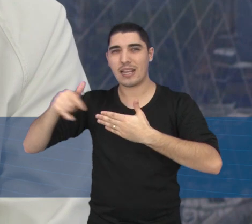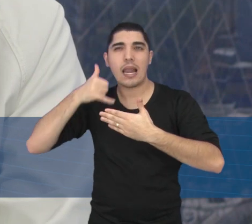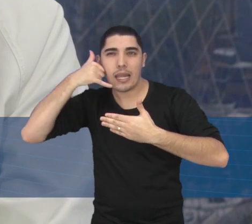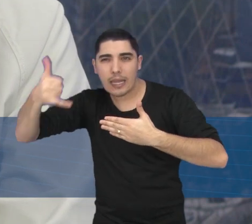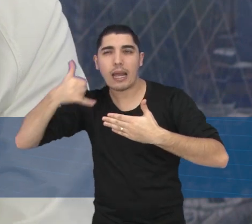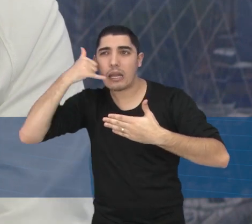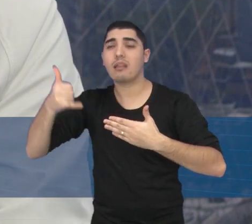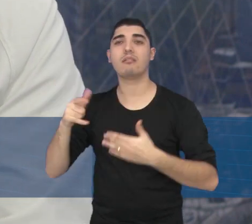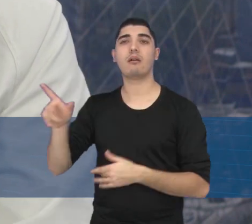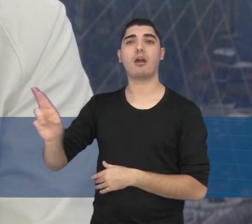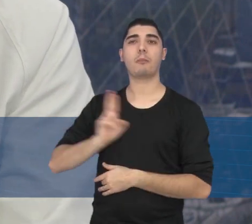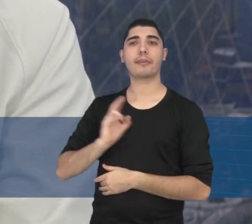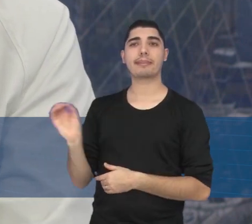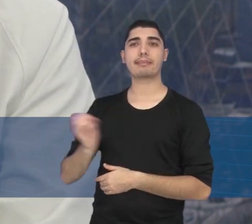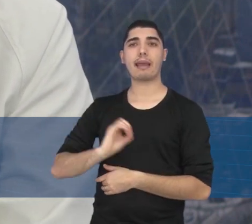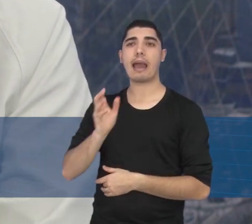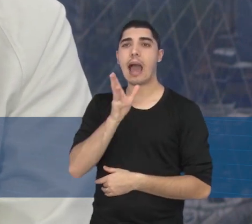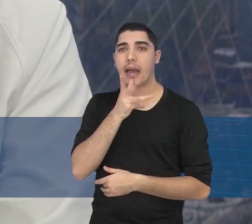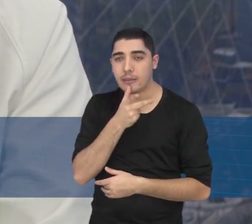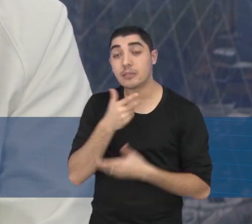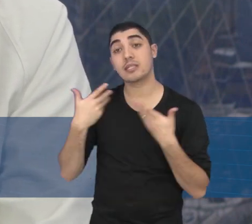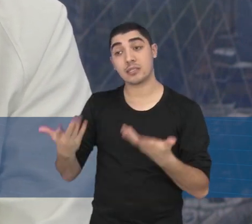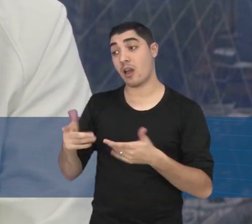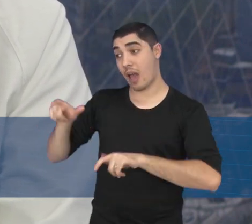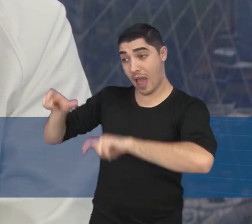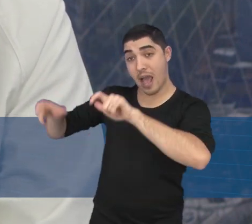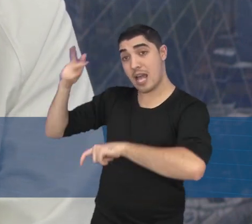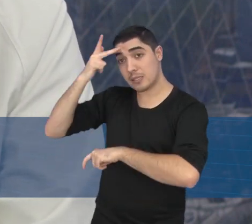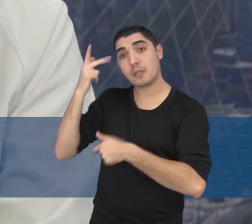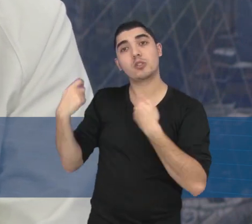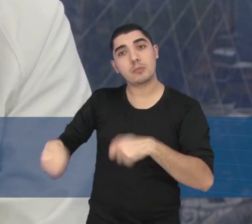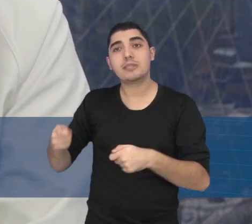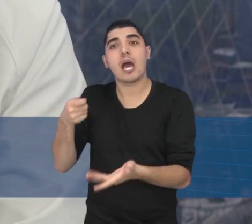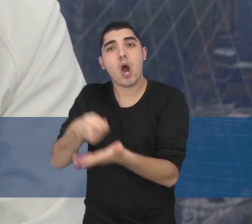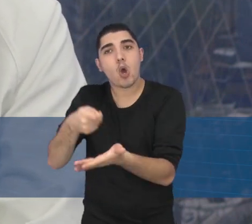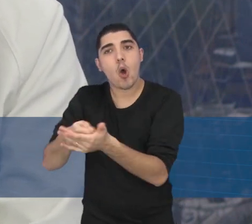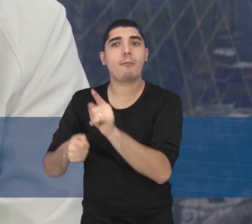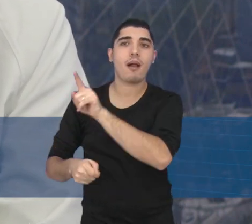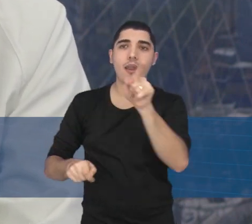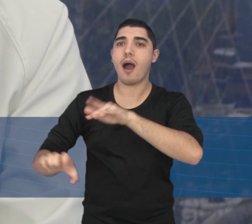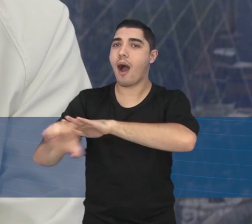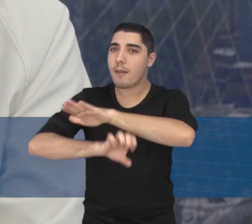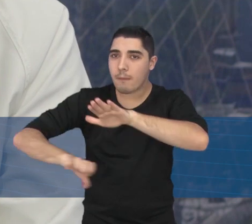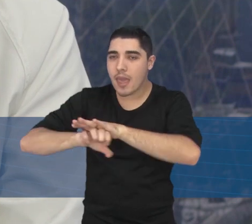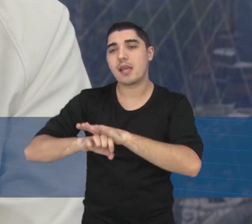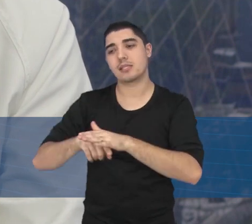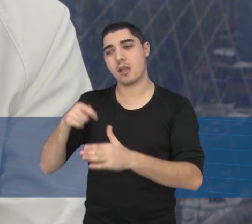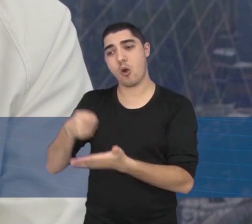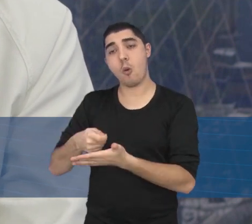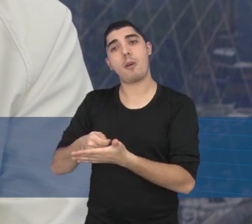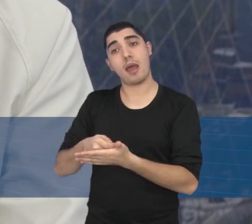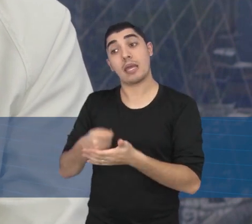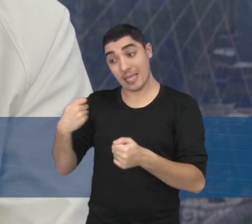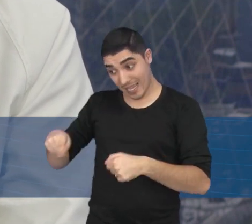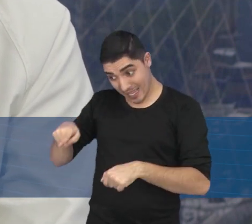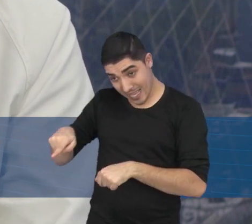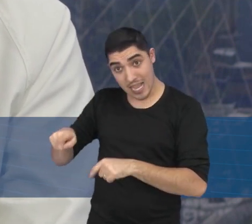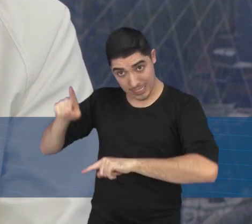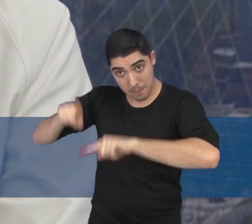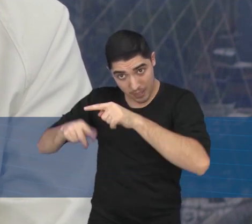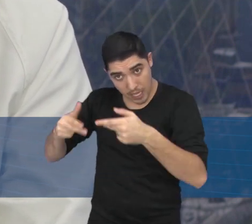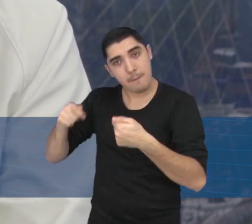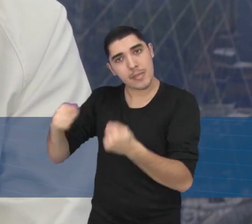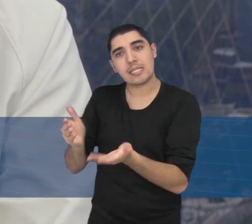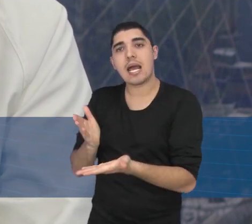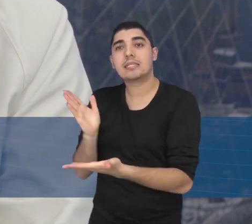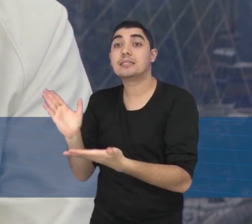totalmente transparente e a população que tem que fazer também essa cobrança daquele produto e começar a separar o produto na